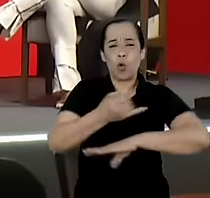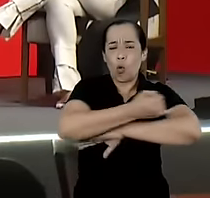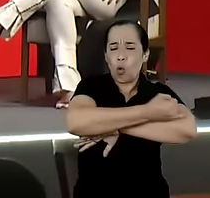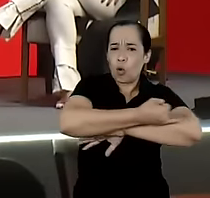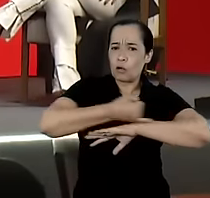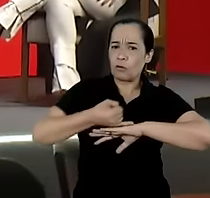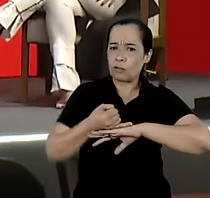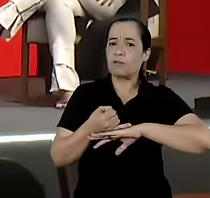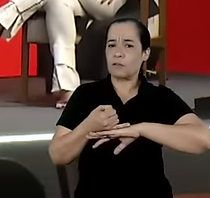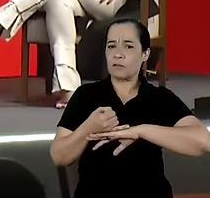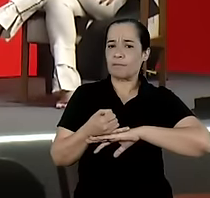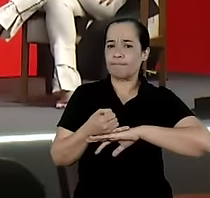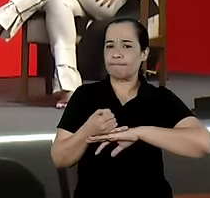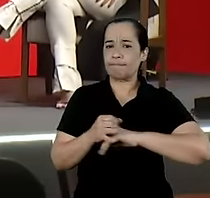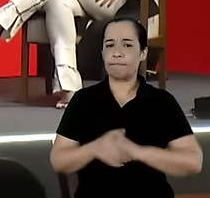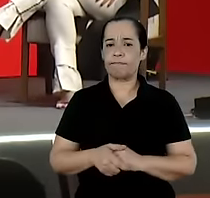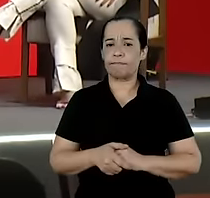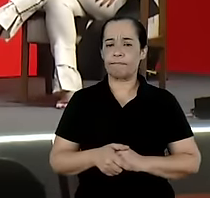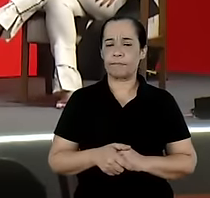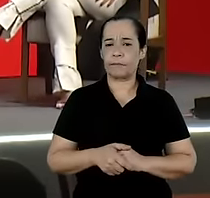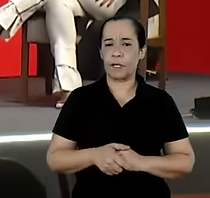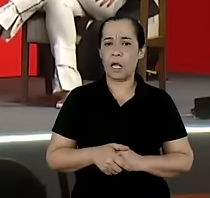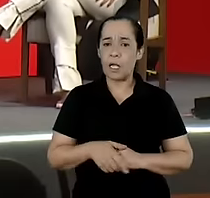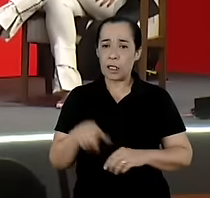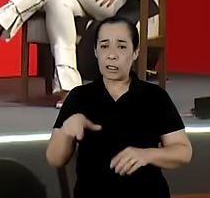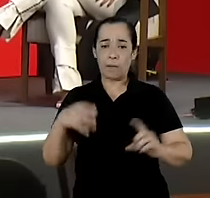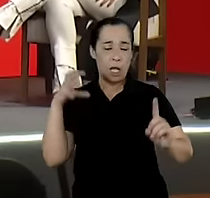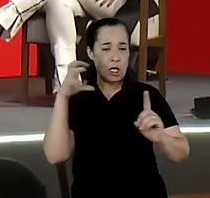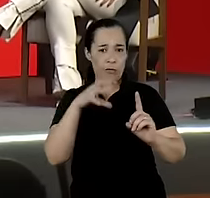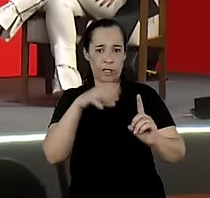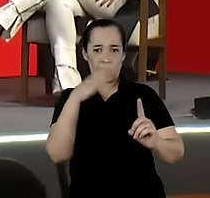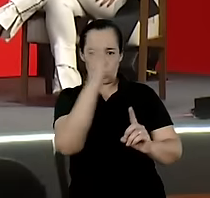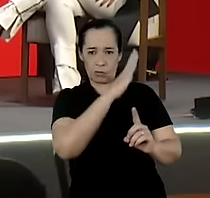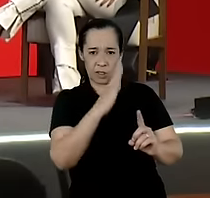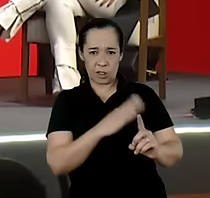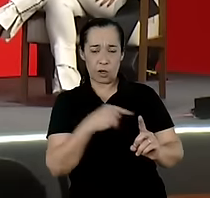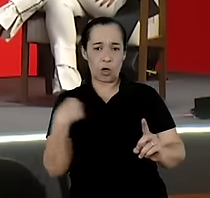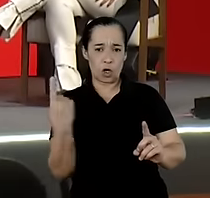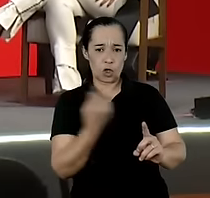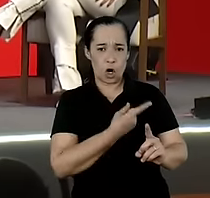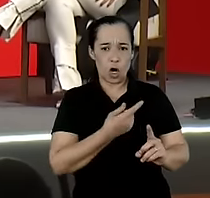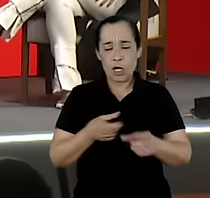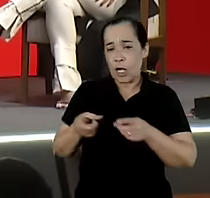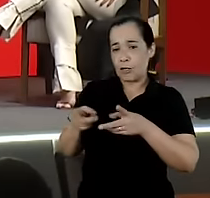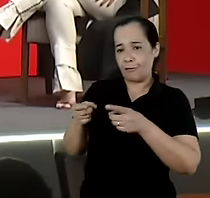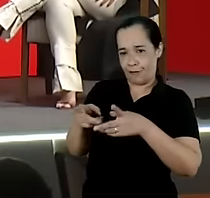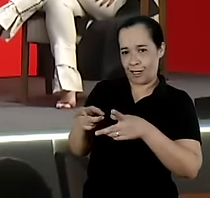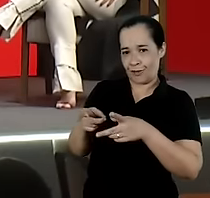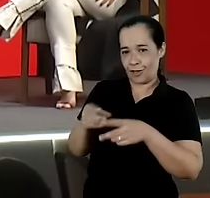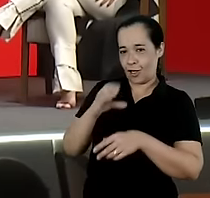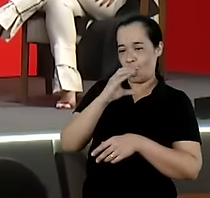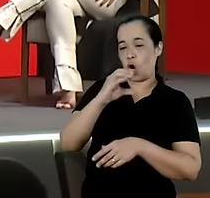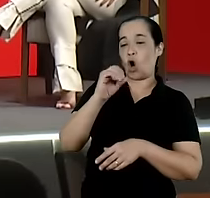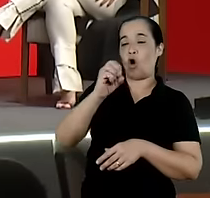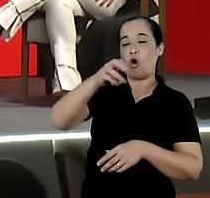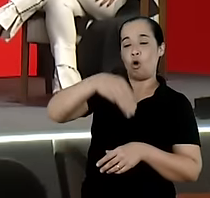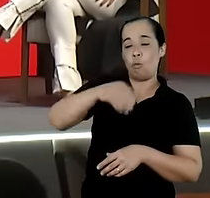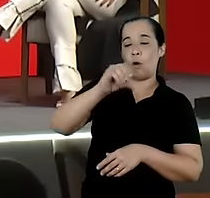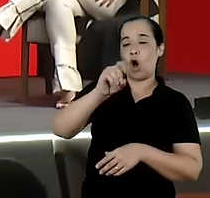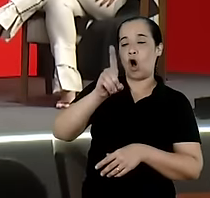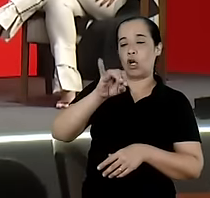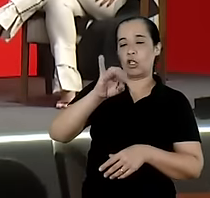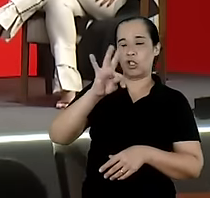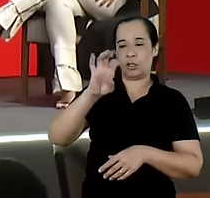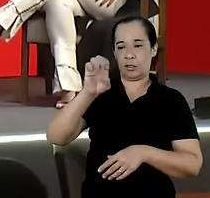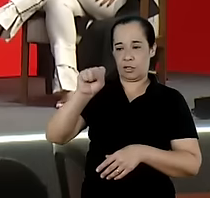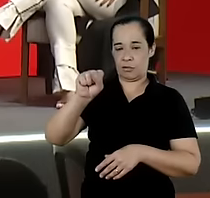impacta obviamente diretamente o Brasil porque o Brasil é exportador de commodites né e o grande comprador é a China né mas por exemplo o